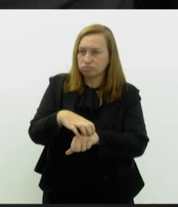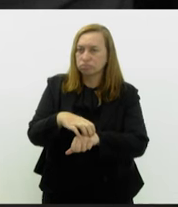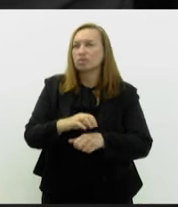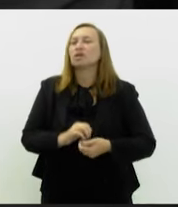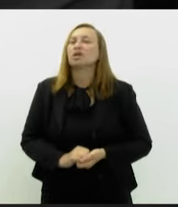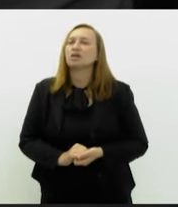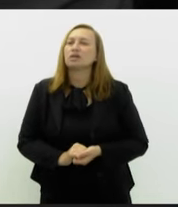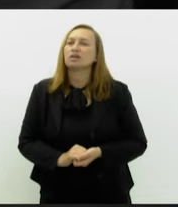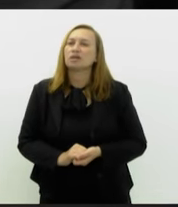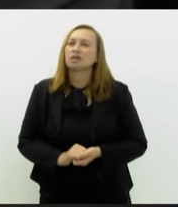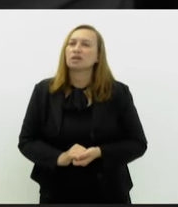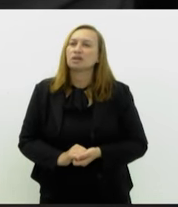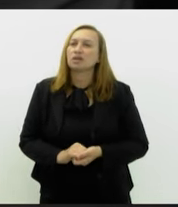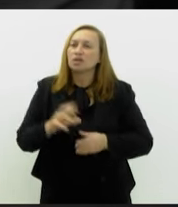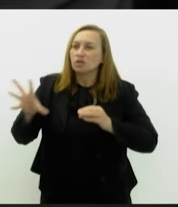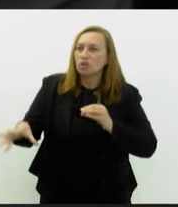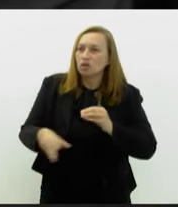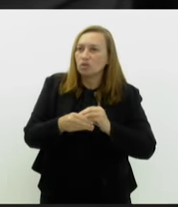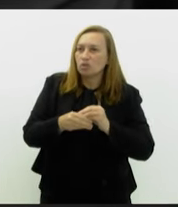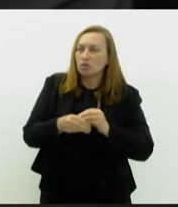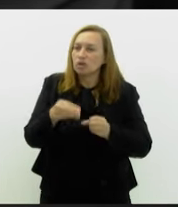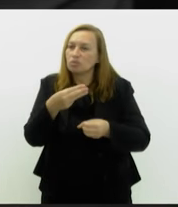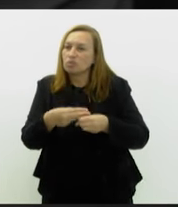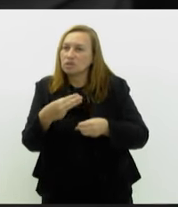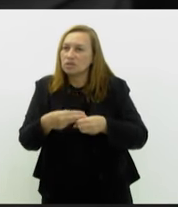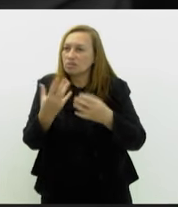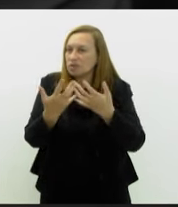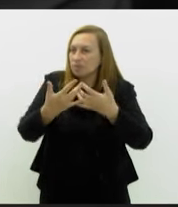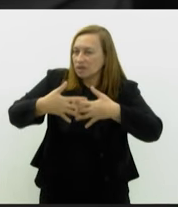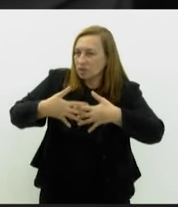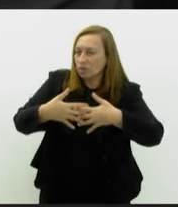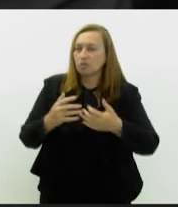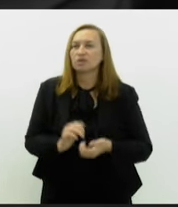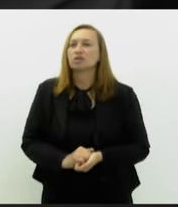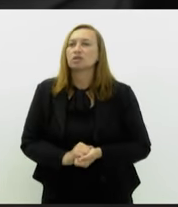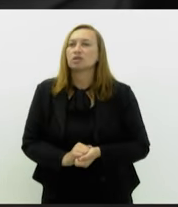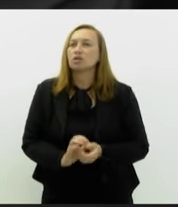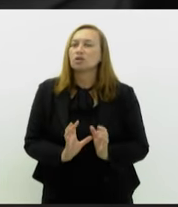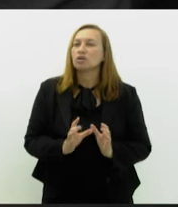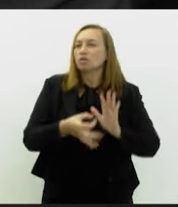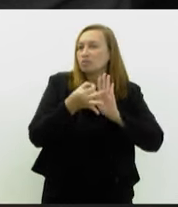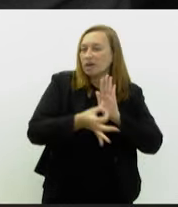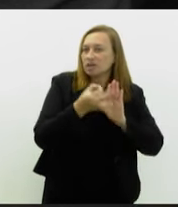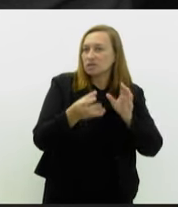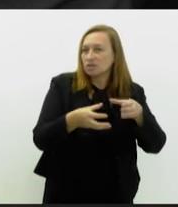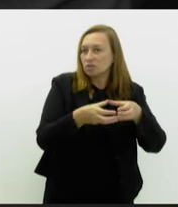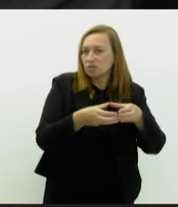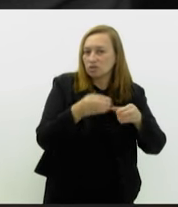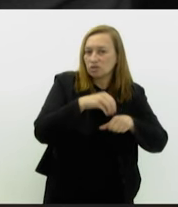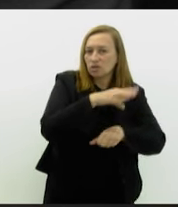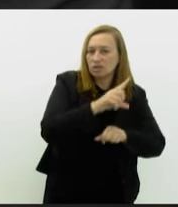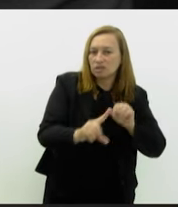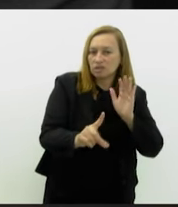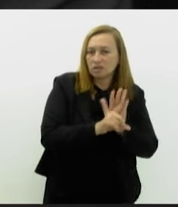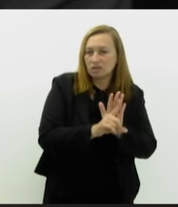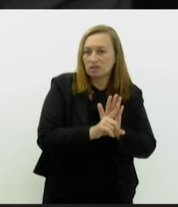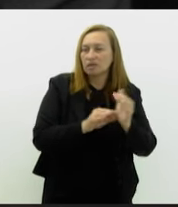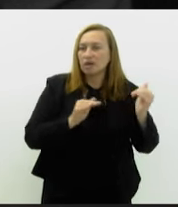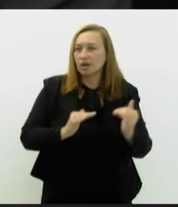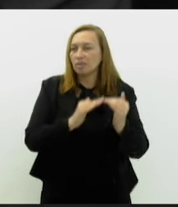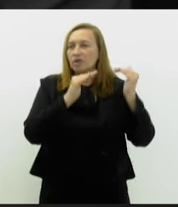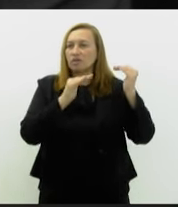passageiros, passando a incluir o município de Petrópolis. Parecer da Comissão de Indicações Legislativas